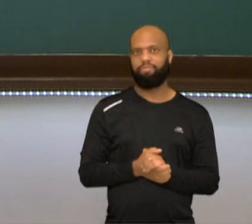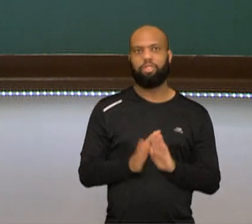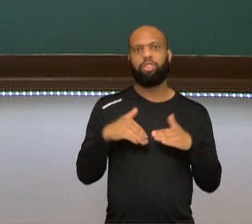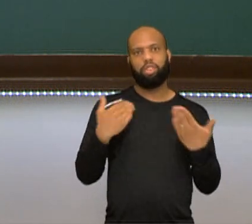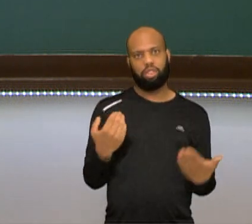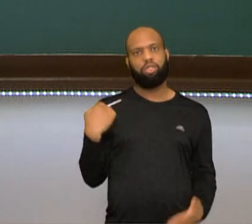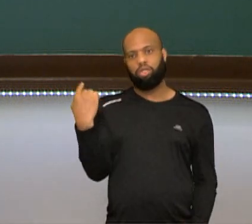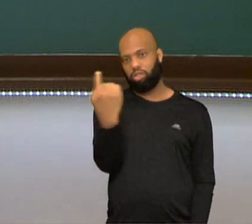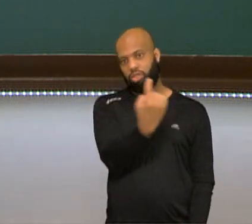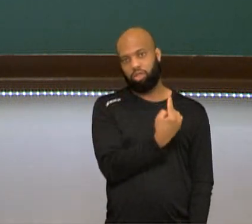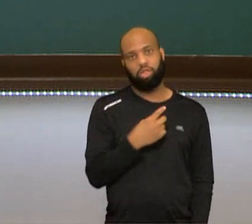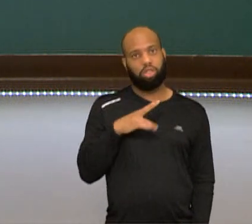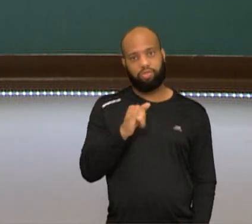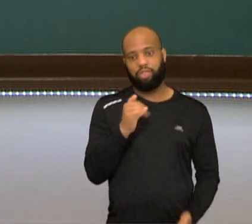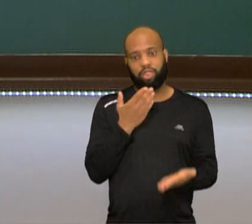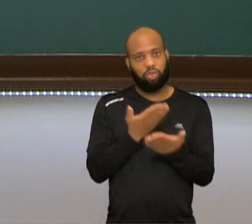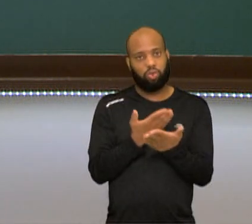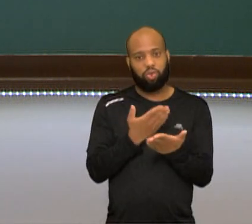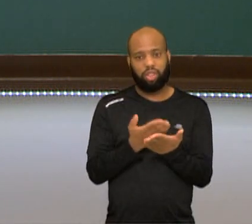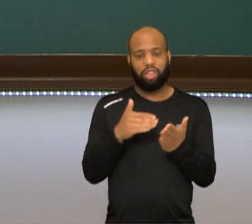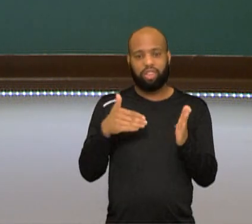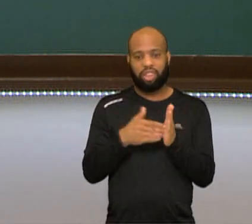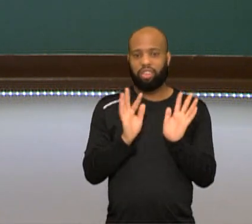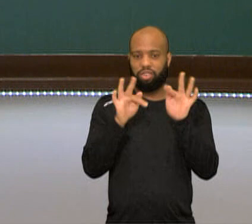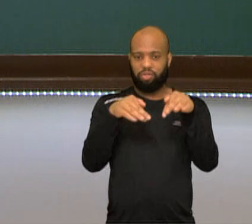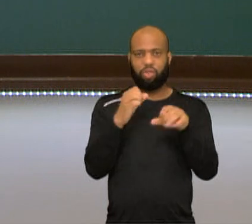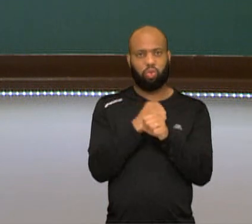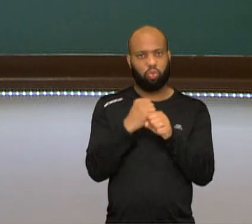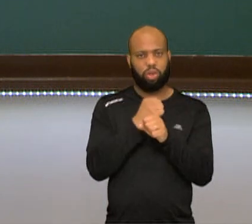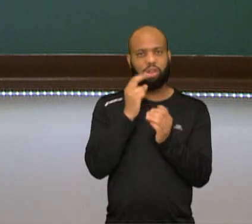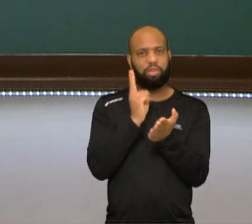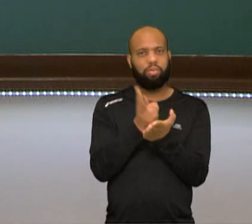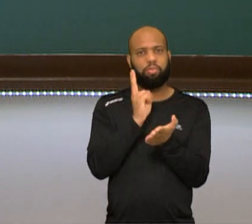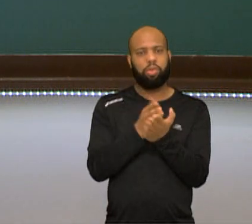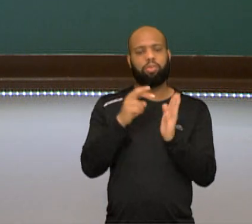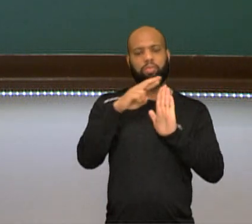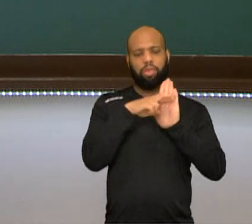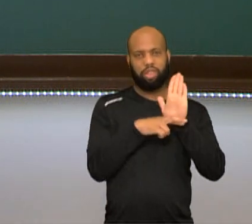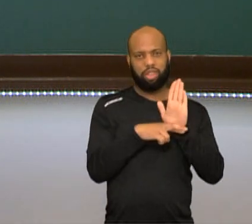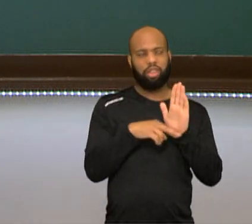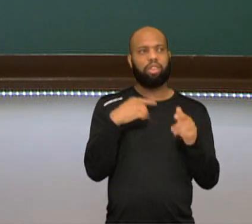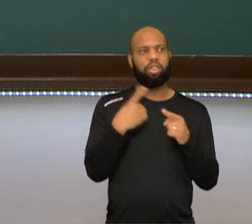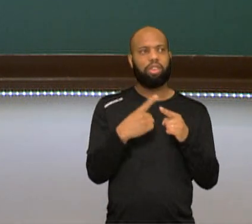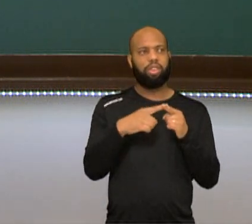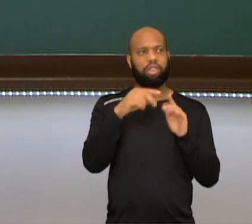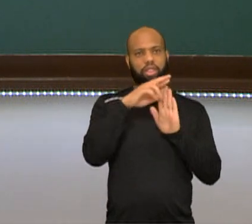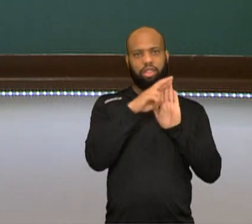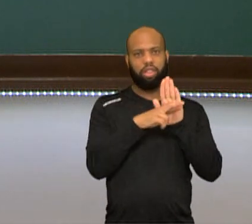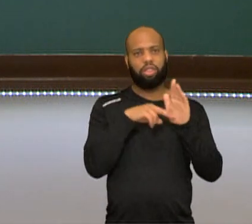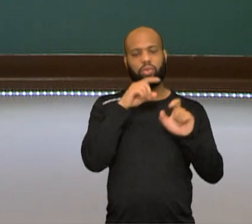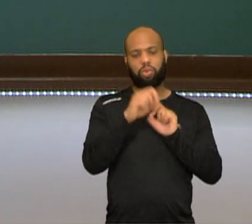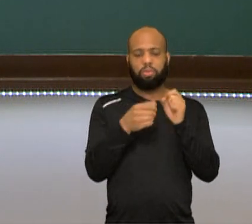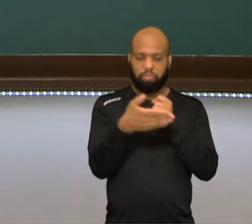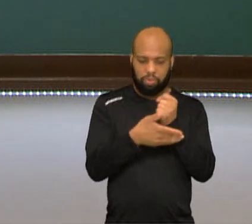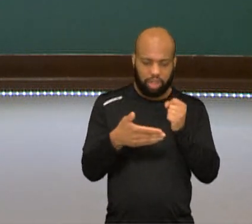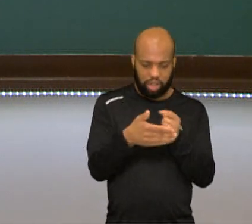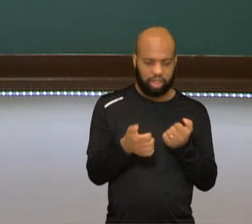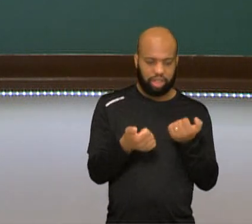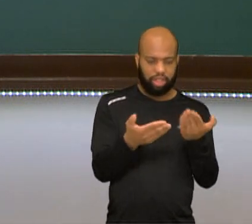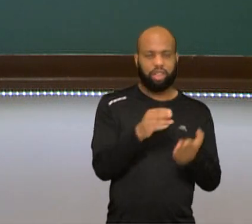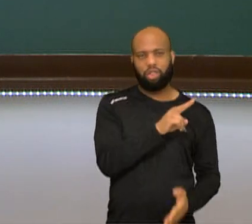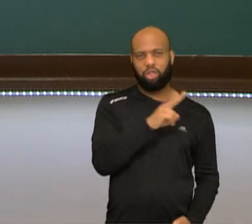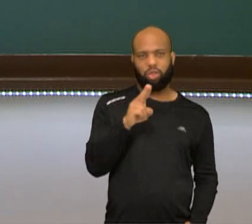nós vamos até o final do ano com esta regra. A regra, ela é a base para nomear,